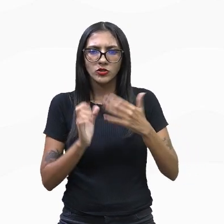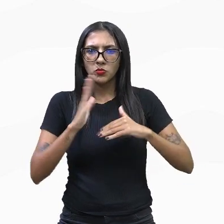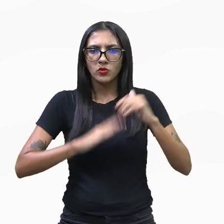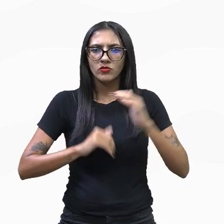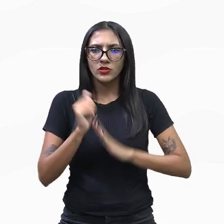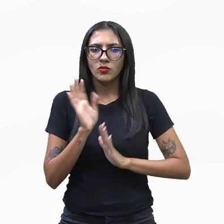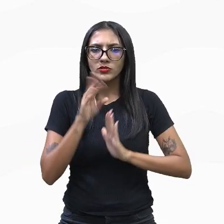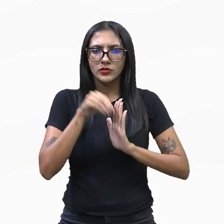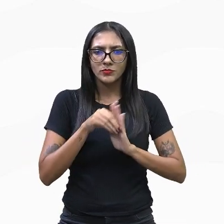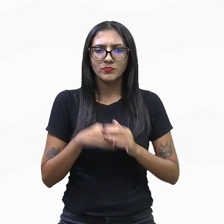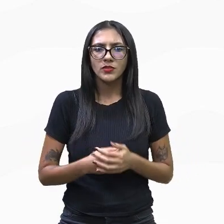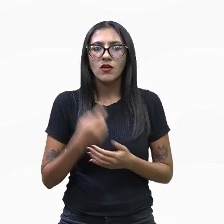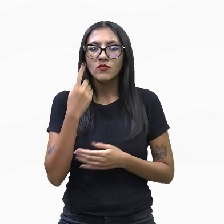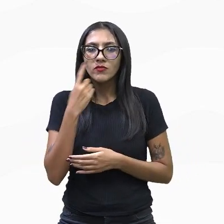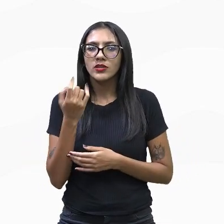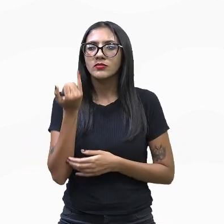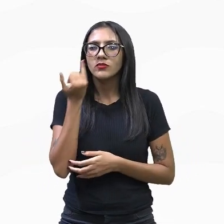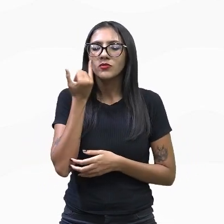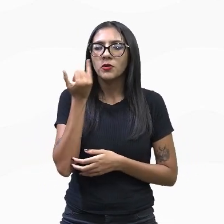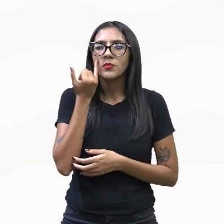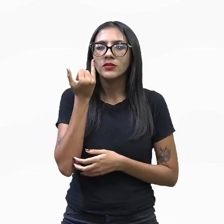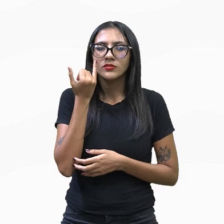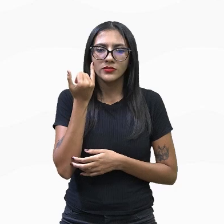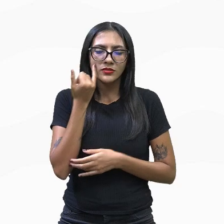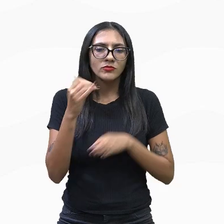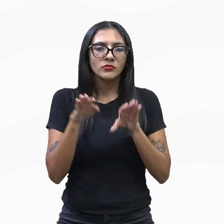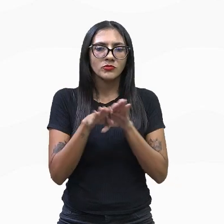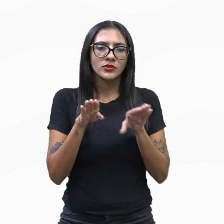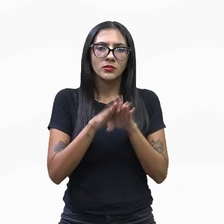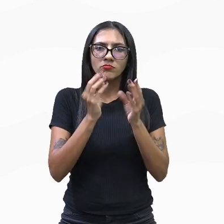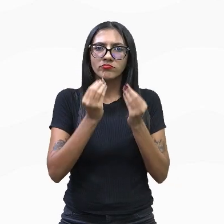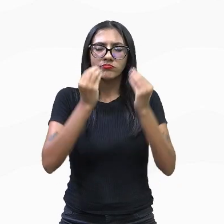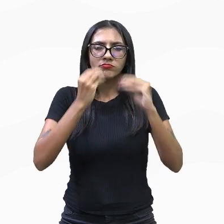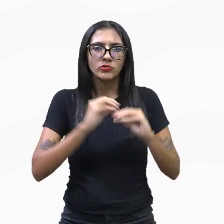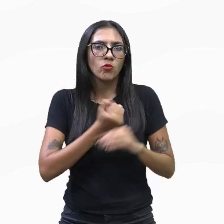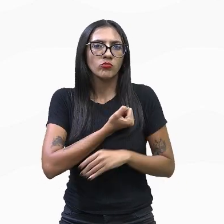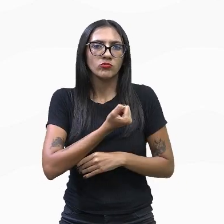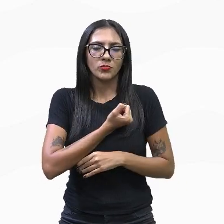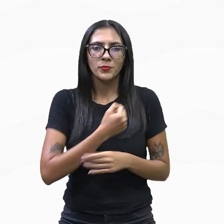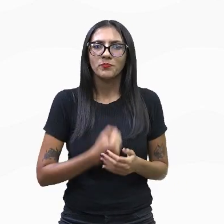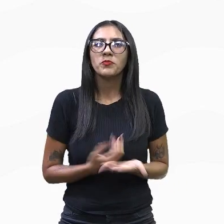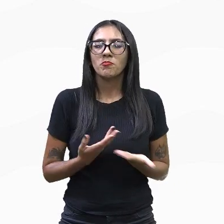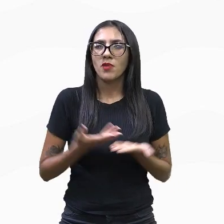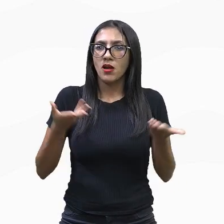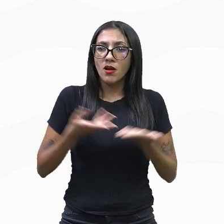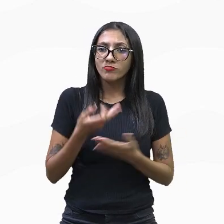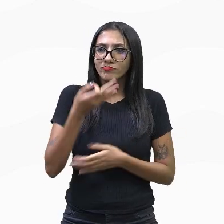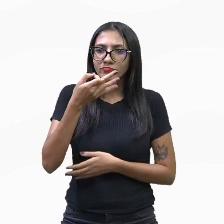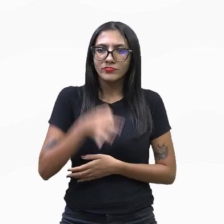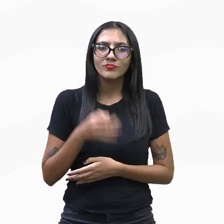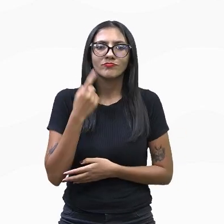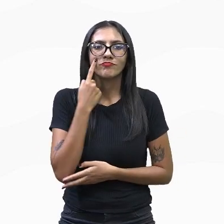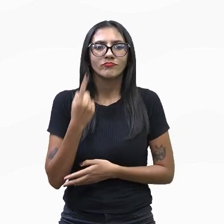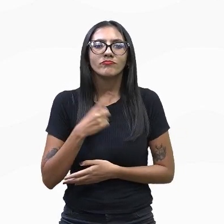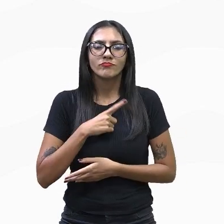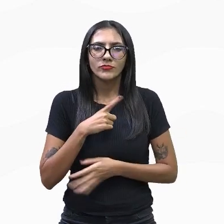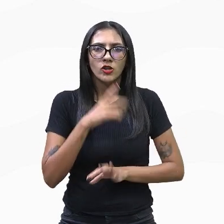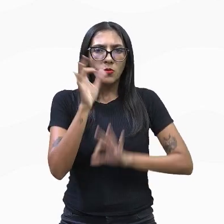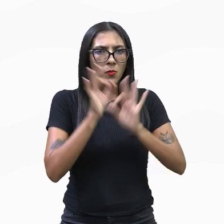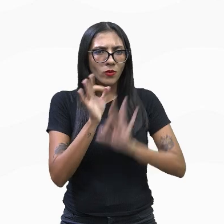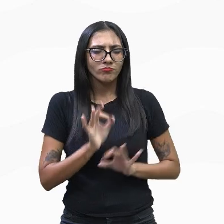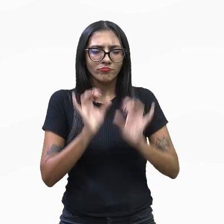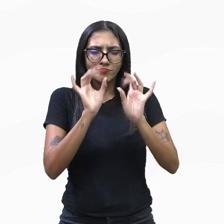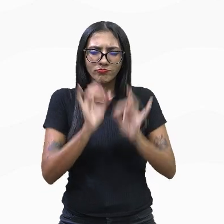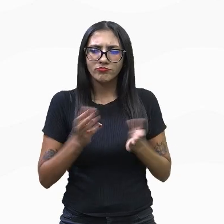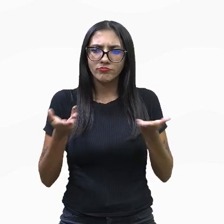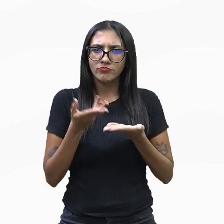música. Para mais informações, aí ele coloca o contato dele. Então agora sim o seu Jorge fez uma belíssima